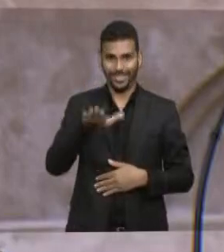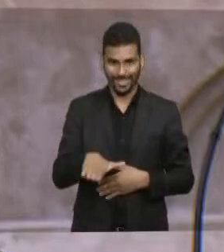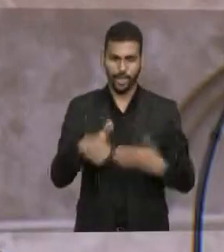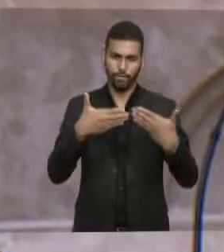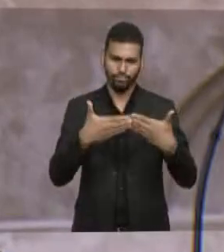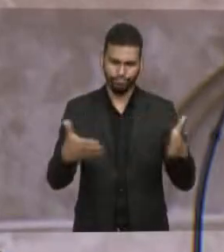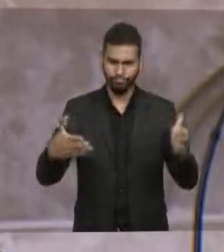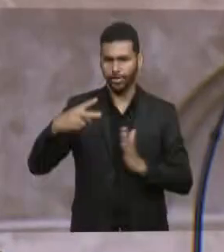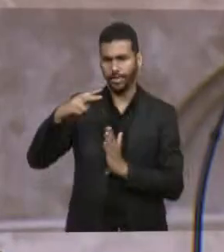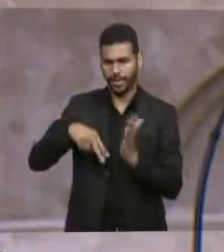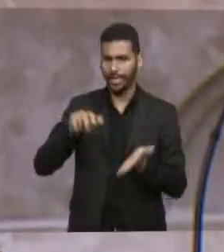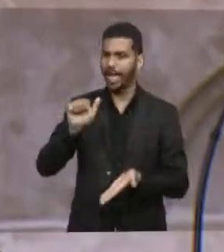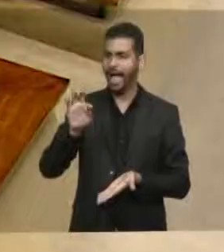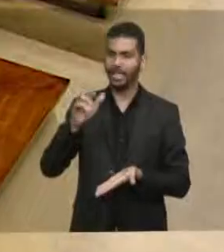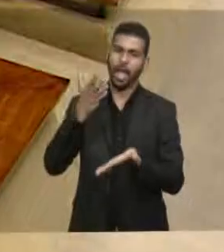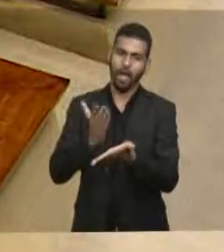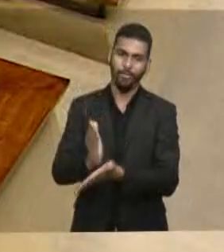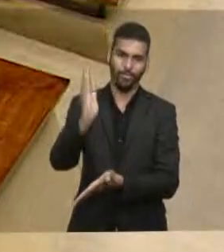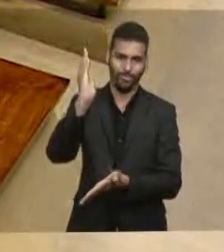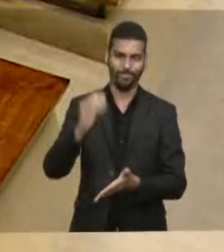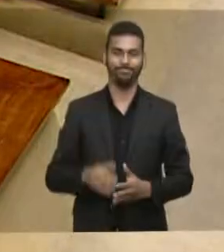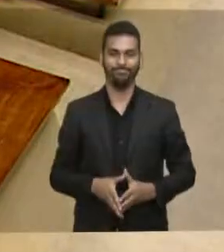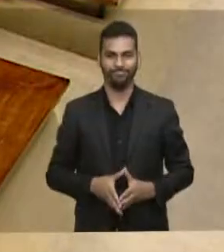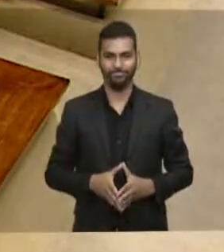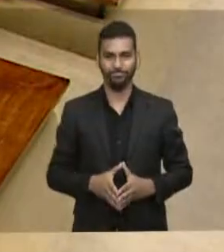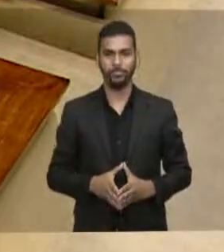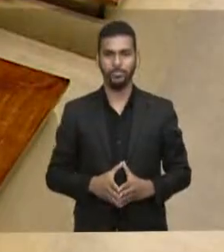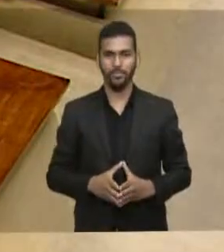lida e aprovada a ata da sessão anterior